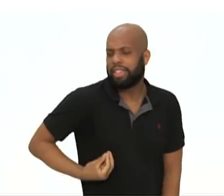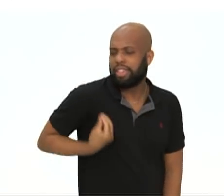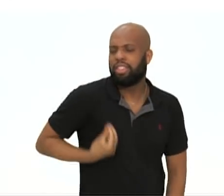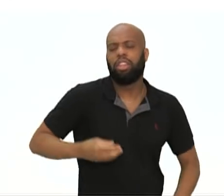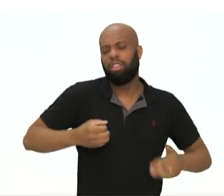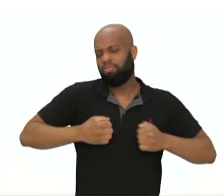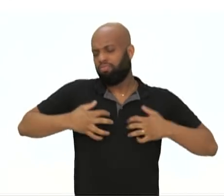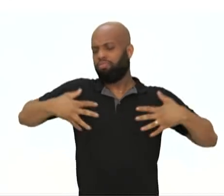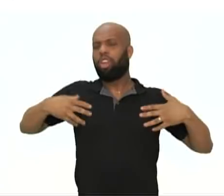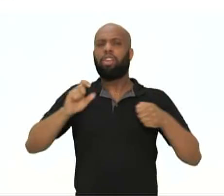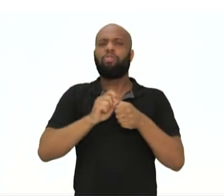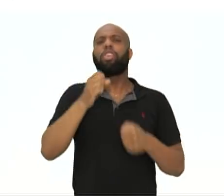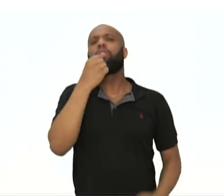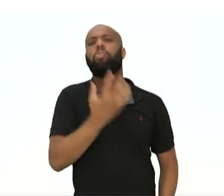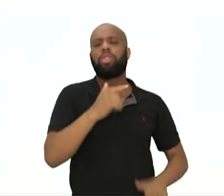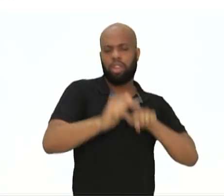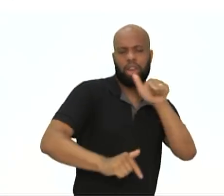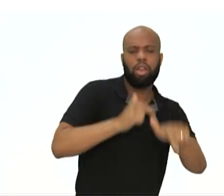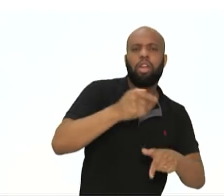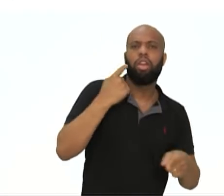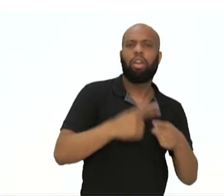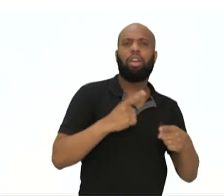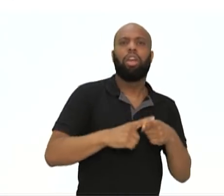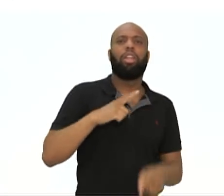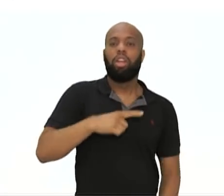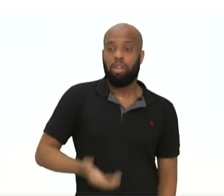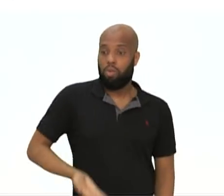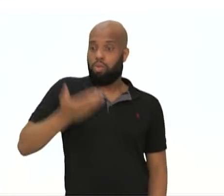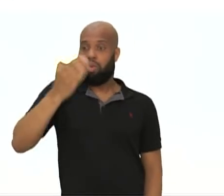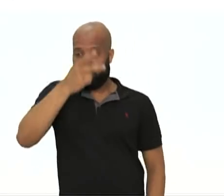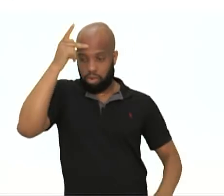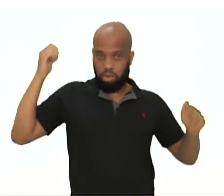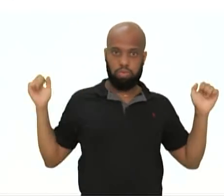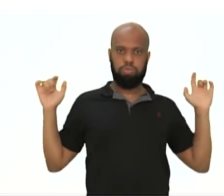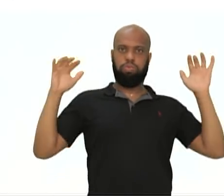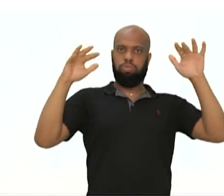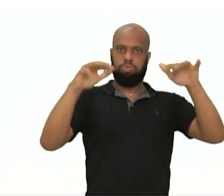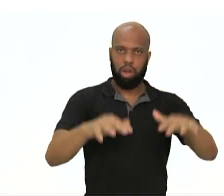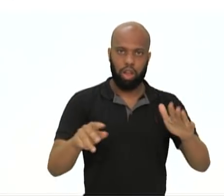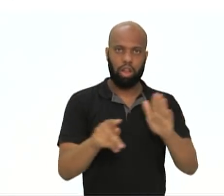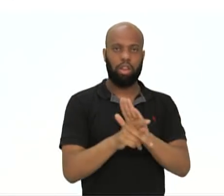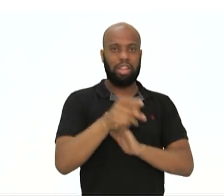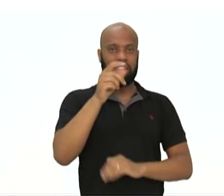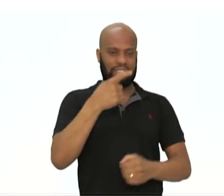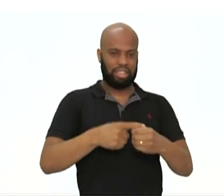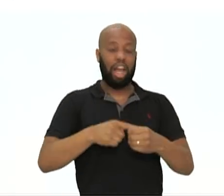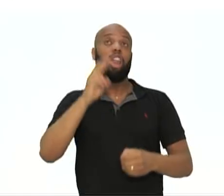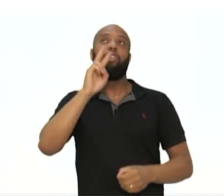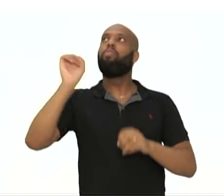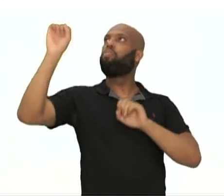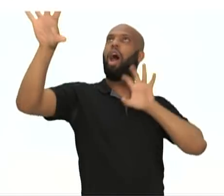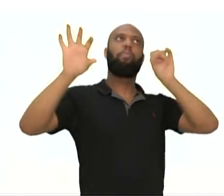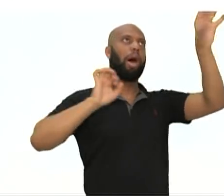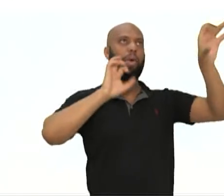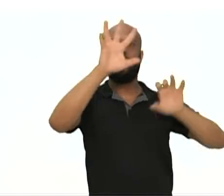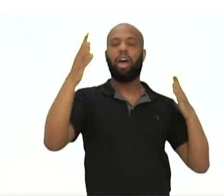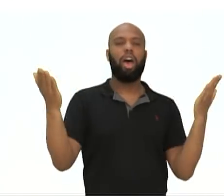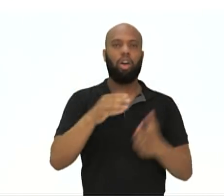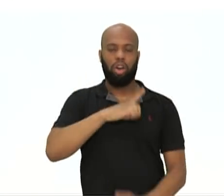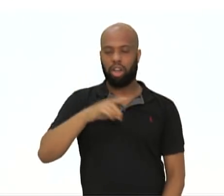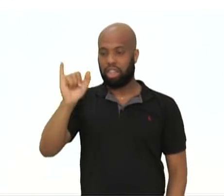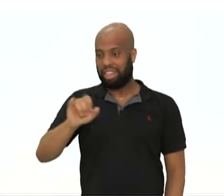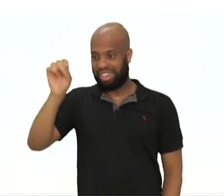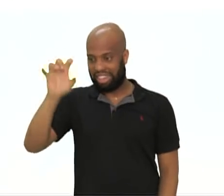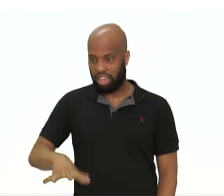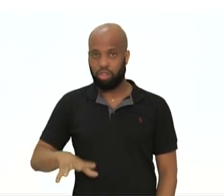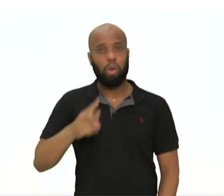um grande trabalho. Mesmo com o aumento de público em Copacabana, a quantidade de lixo ficou estável